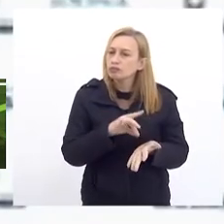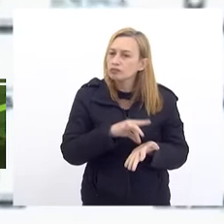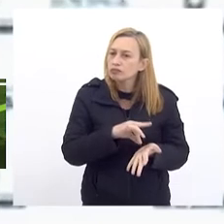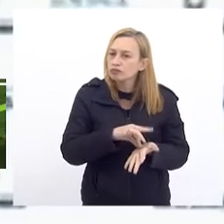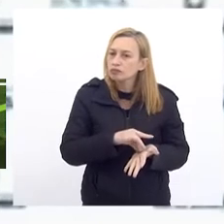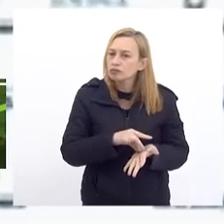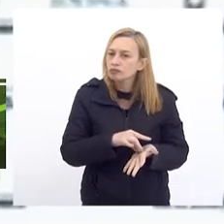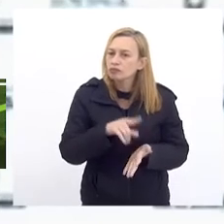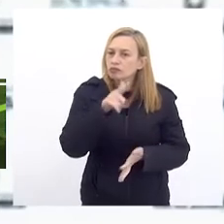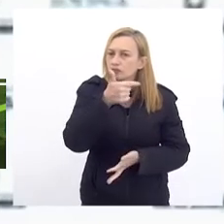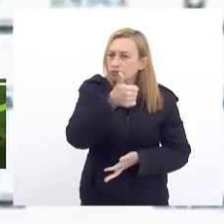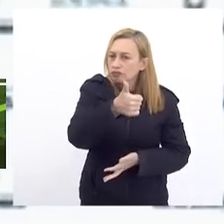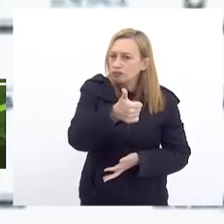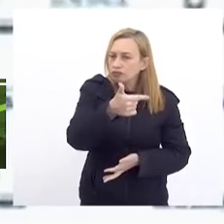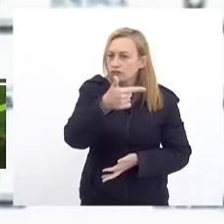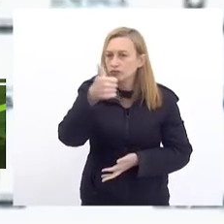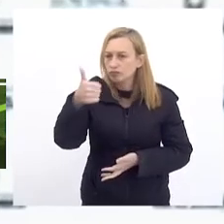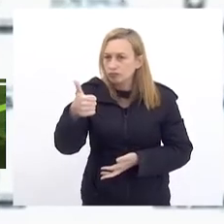21